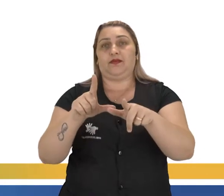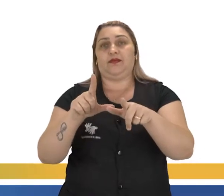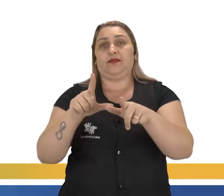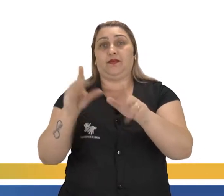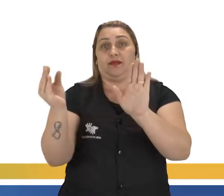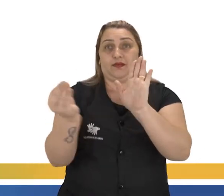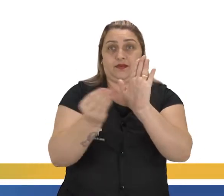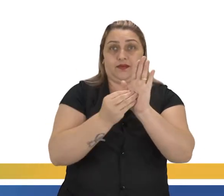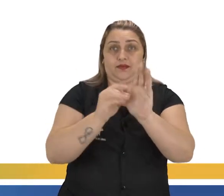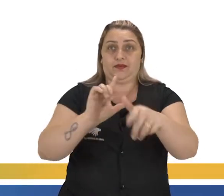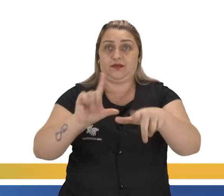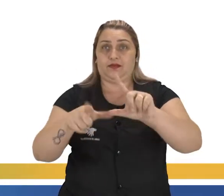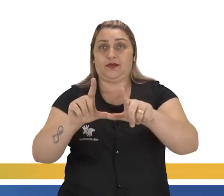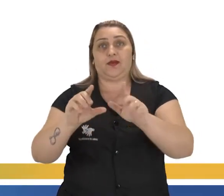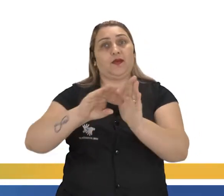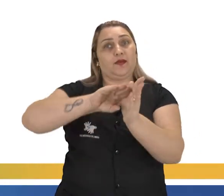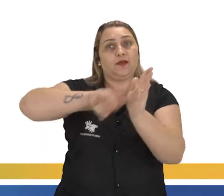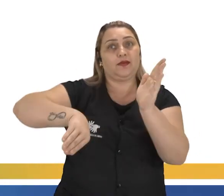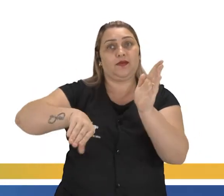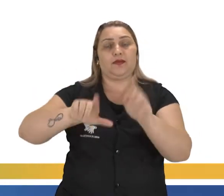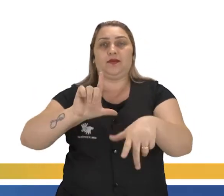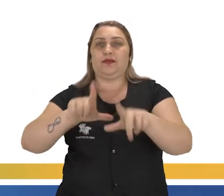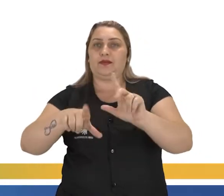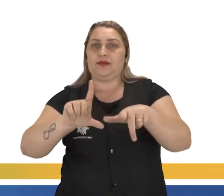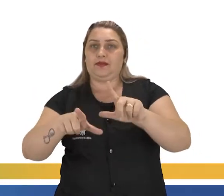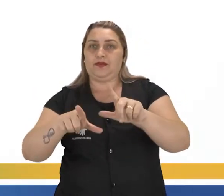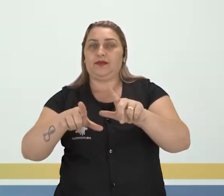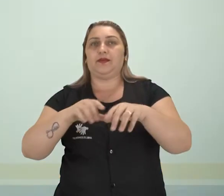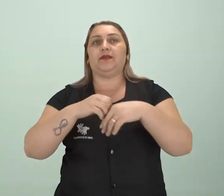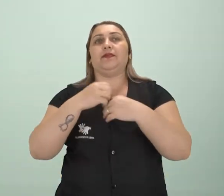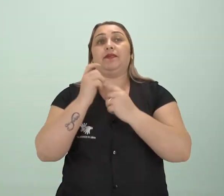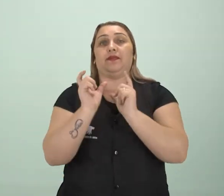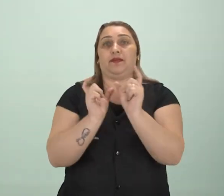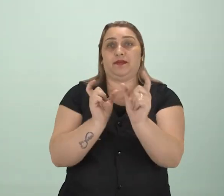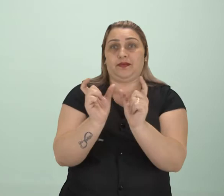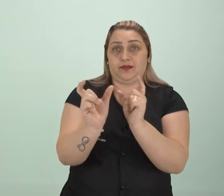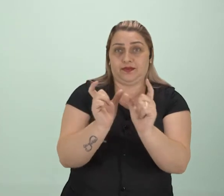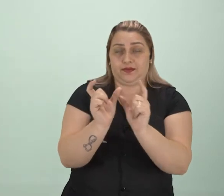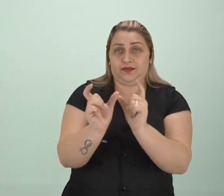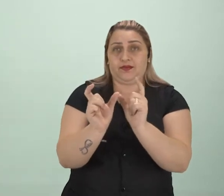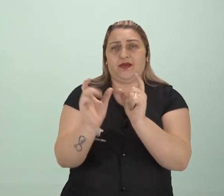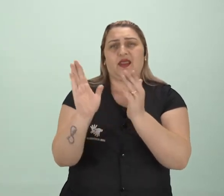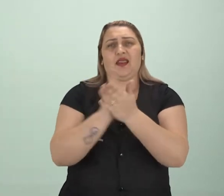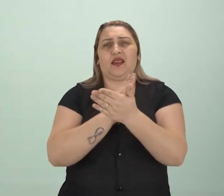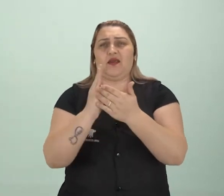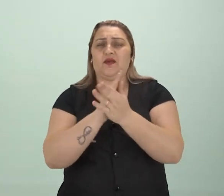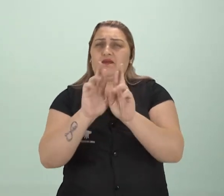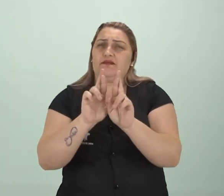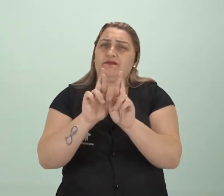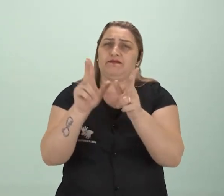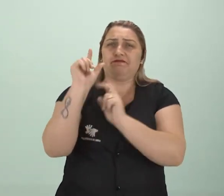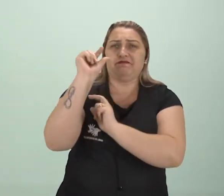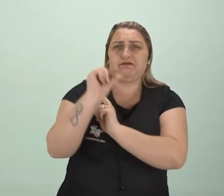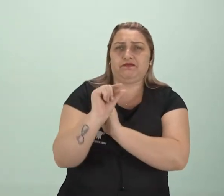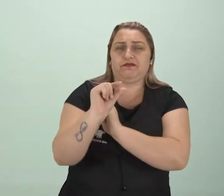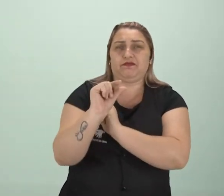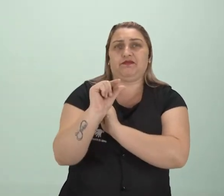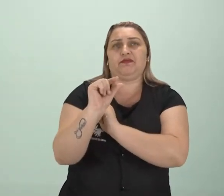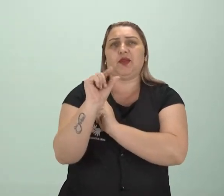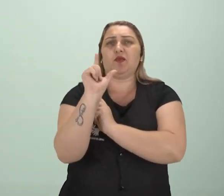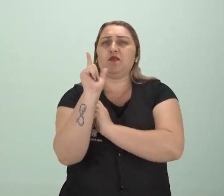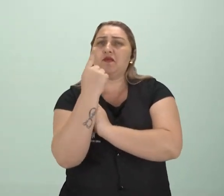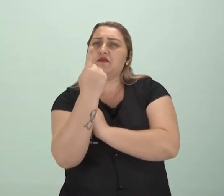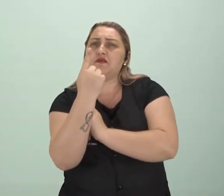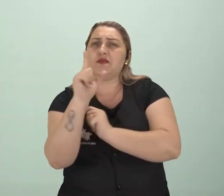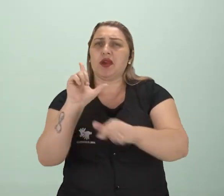se coloca uma letra ou se tira uma letra. Essas são palavras que, por alguma pequena diferença, seja de uma